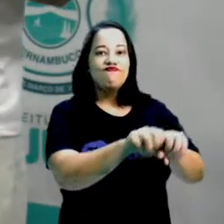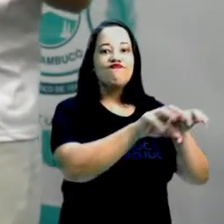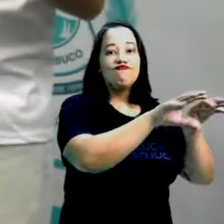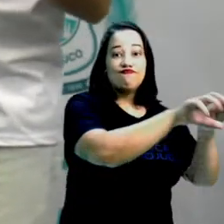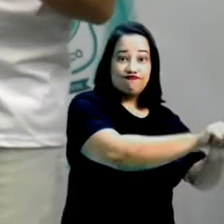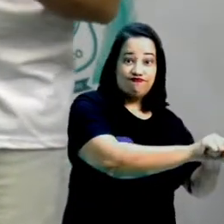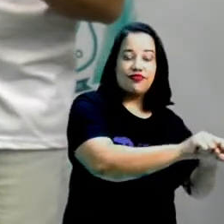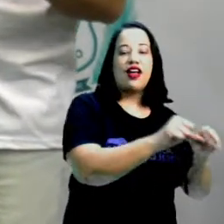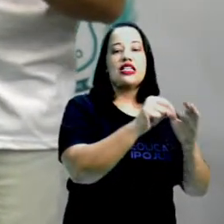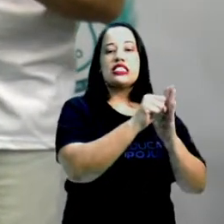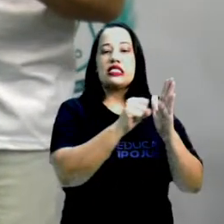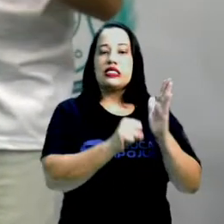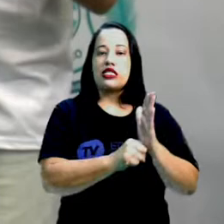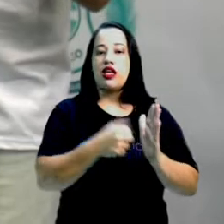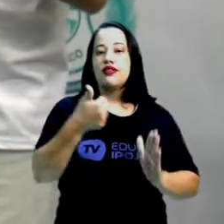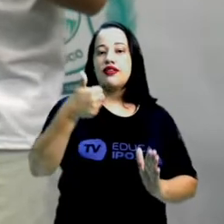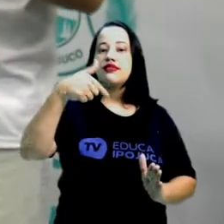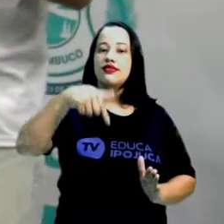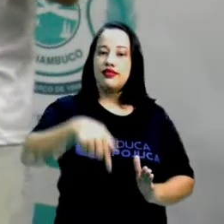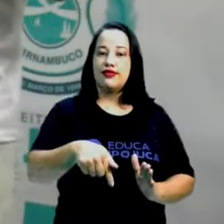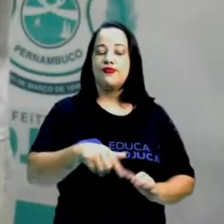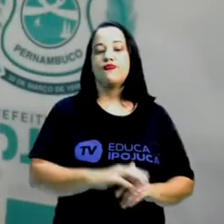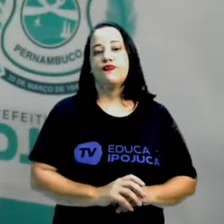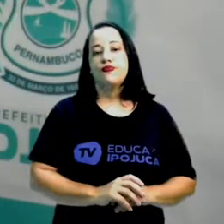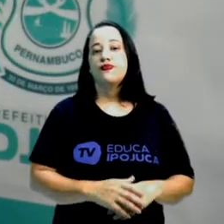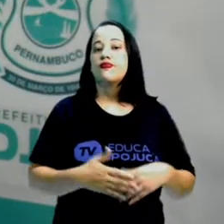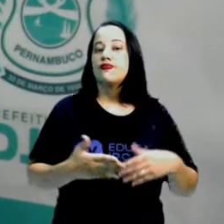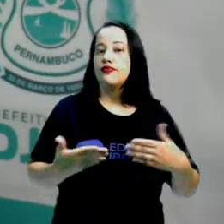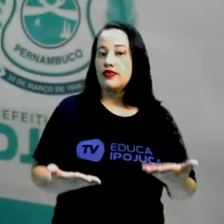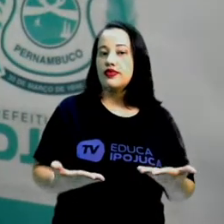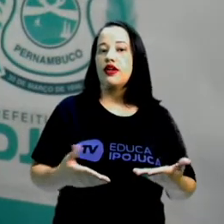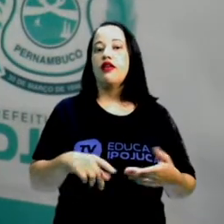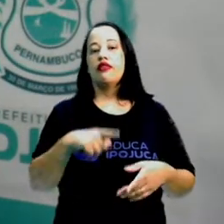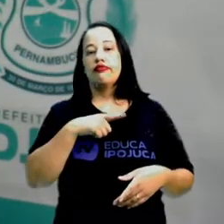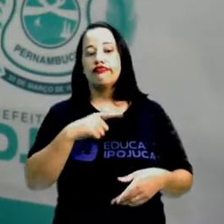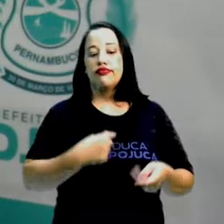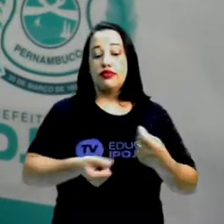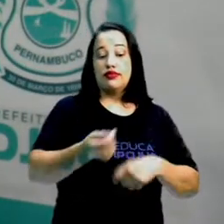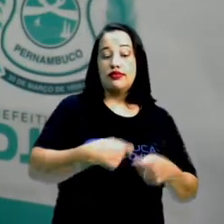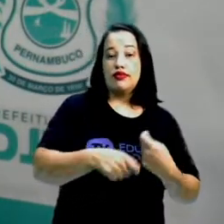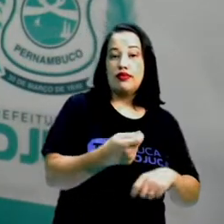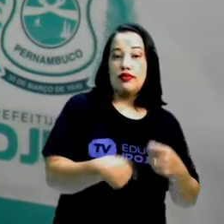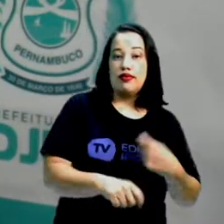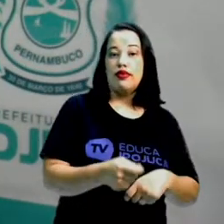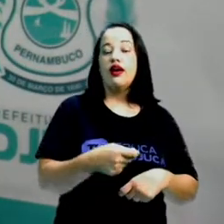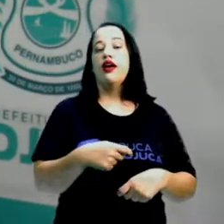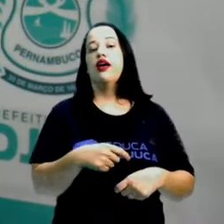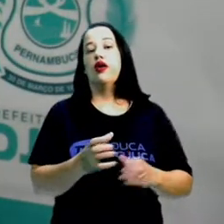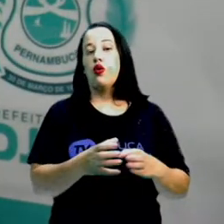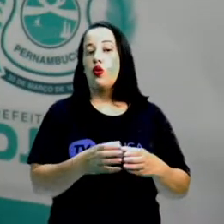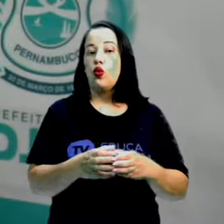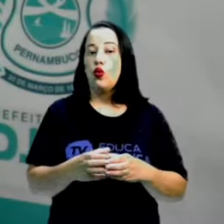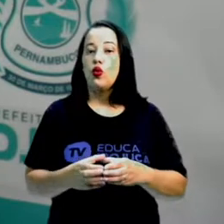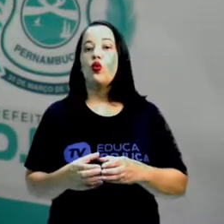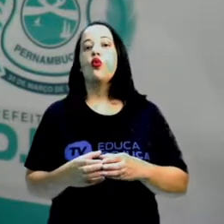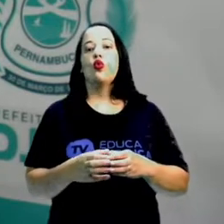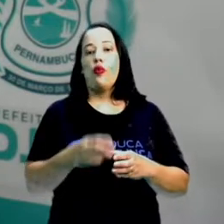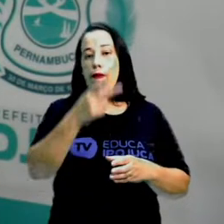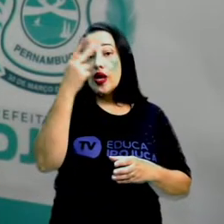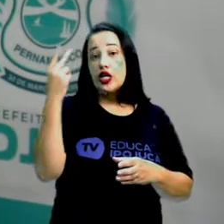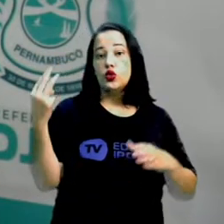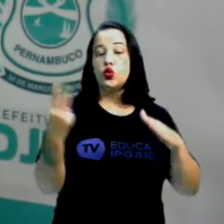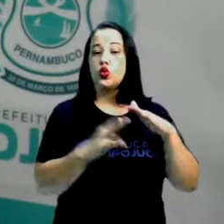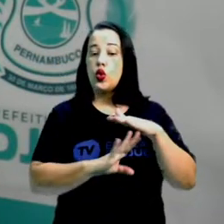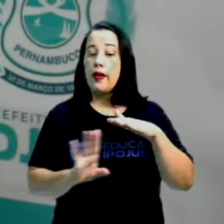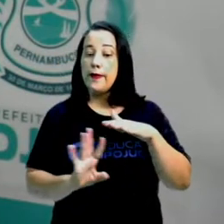século XVII, tá? Graças a várias companhias de comércio que vão trazer pessoas, né, imigrantes para